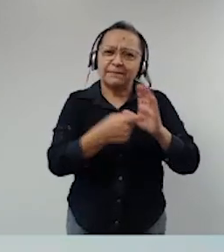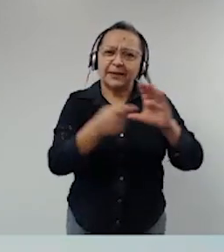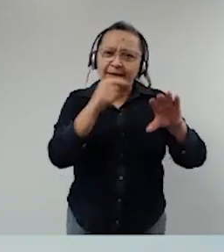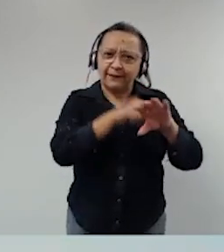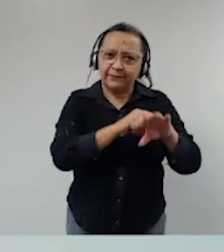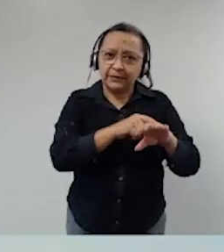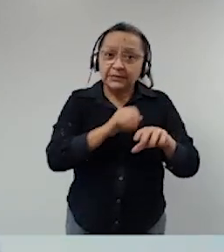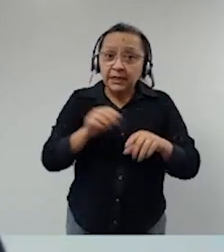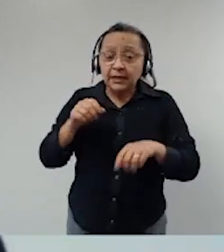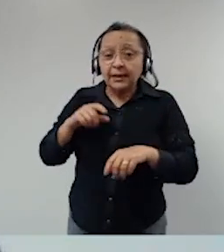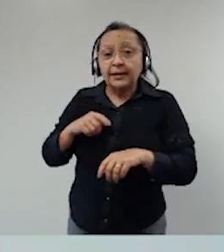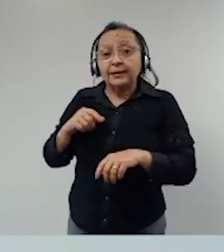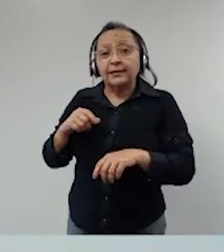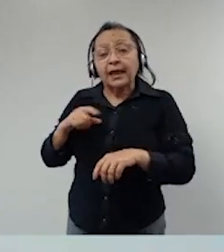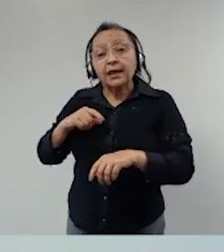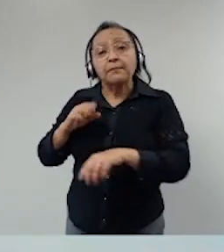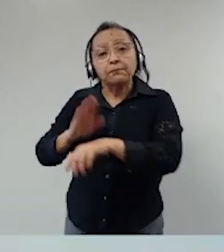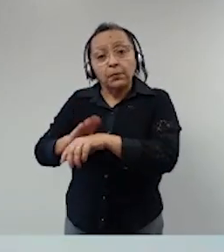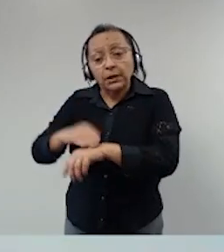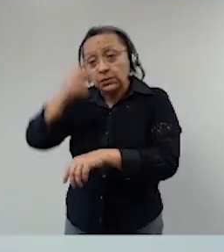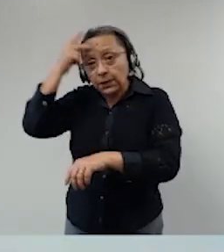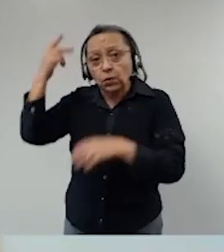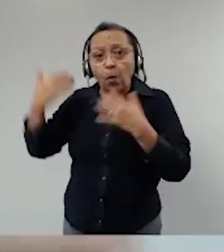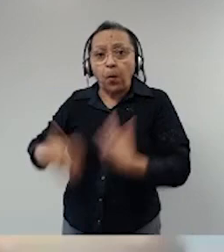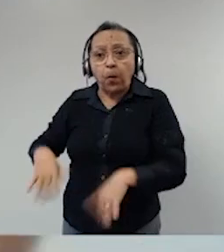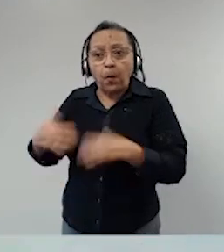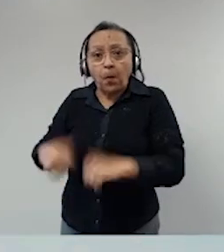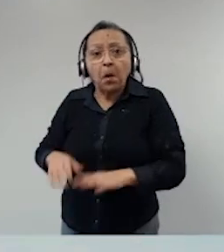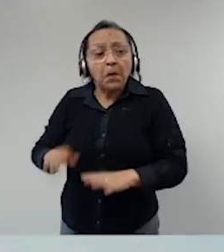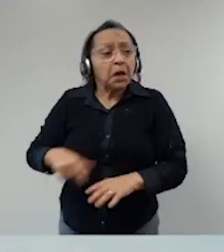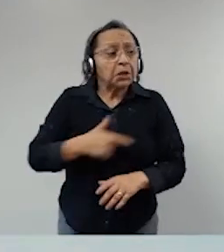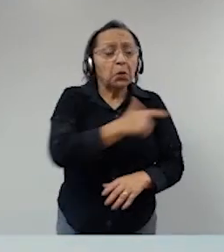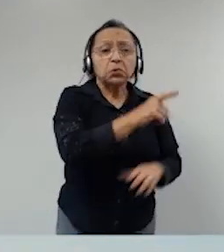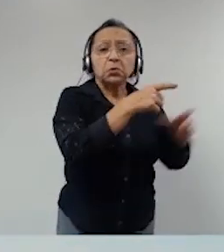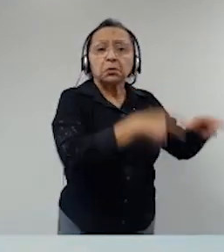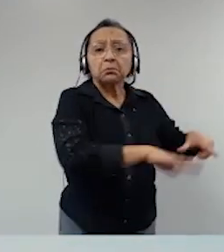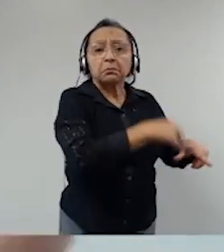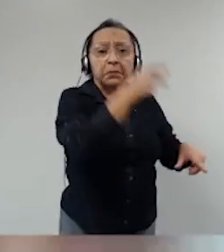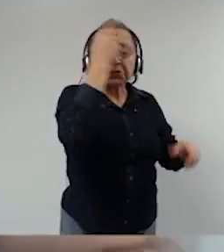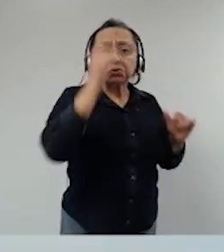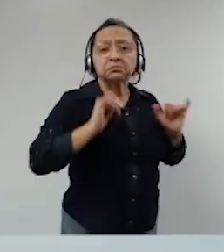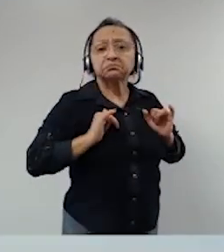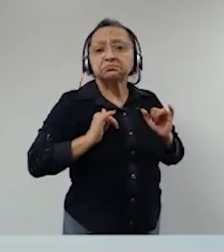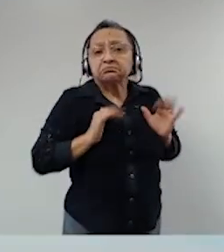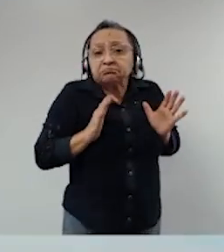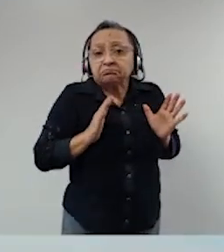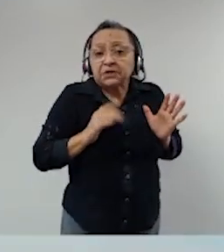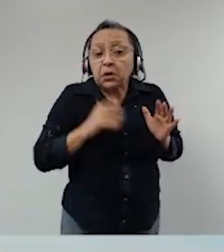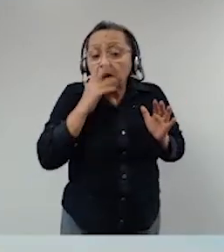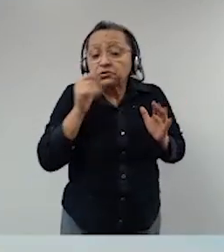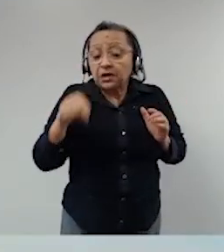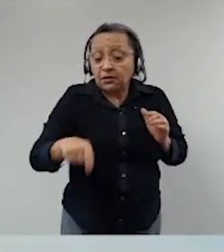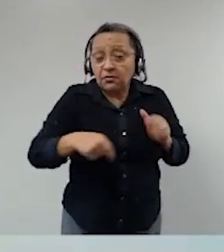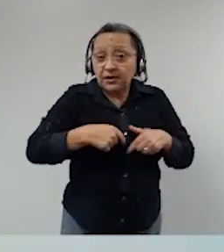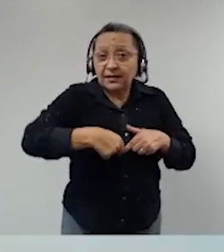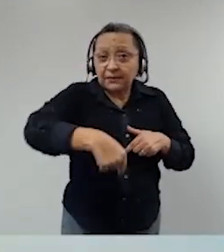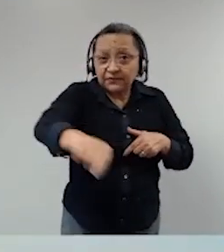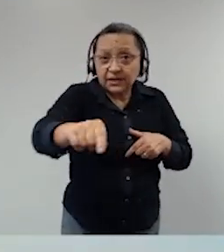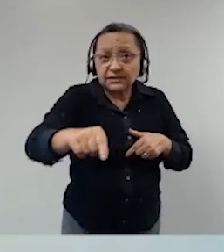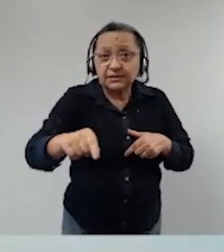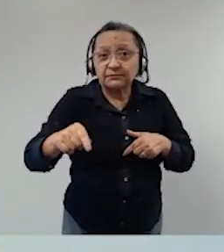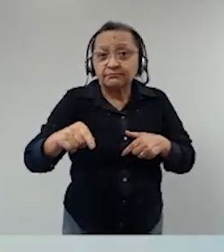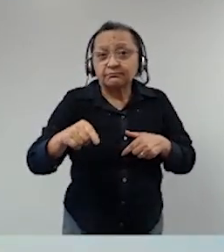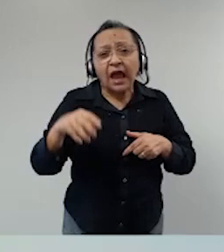Veja, eu acredito que nesse novo normal, num breve espaço de tempo, o